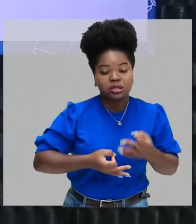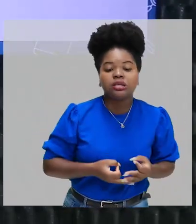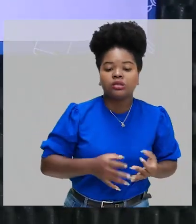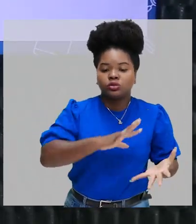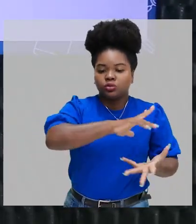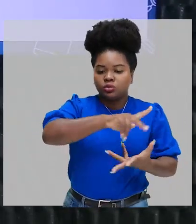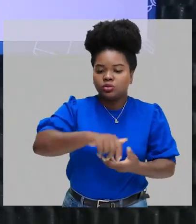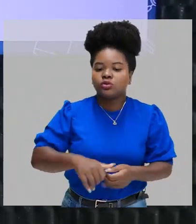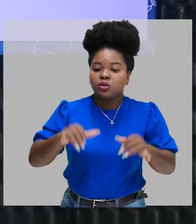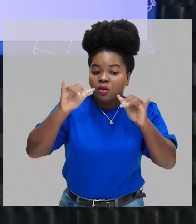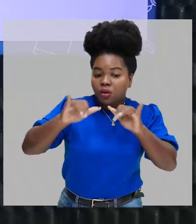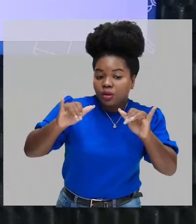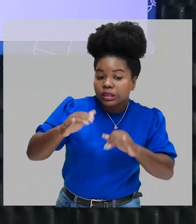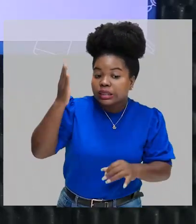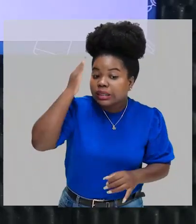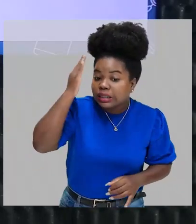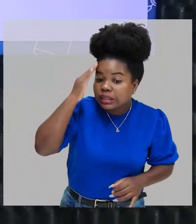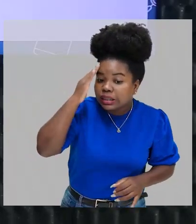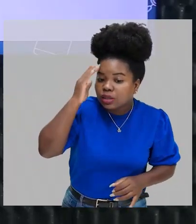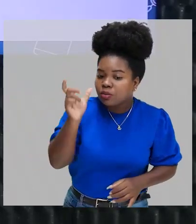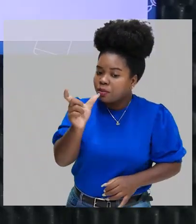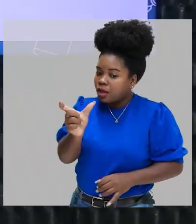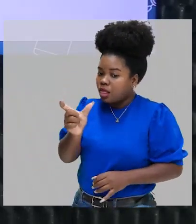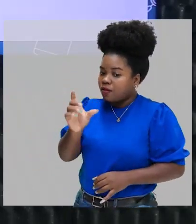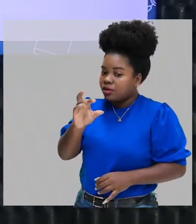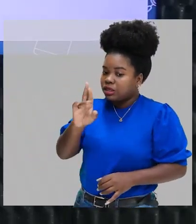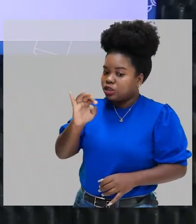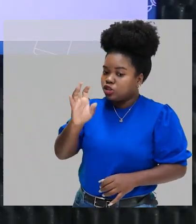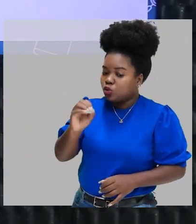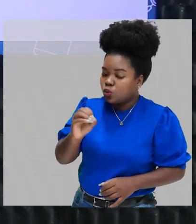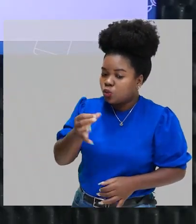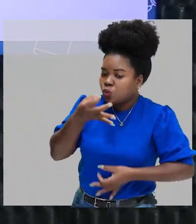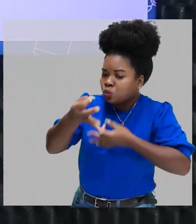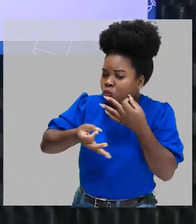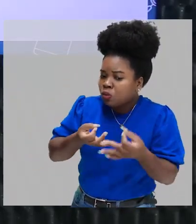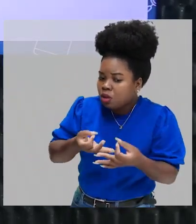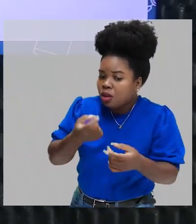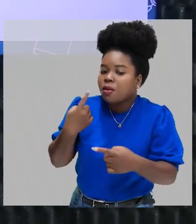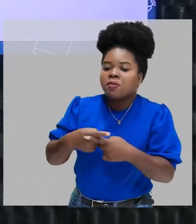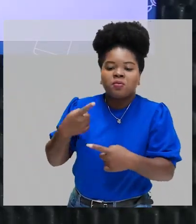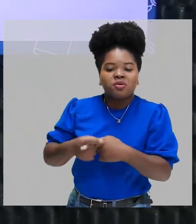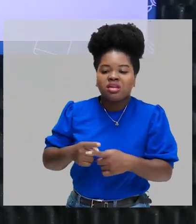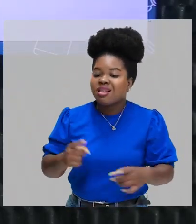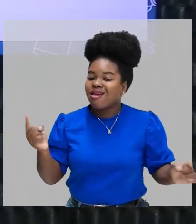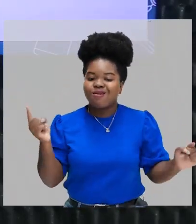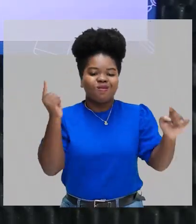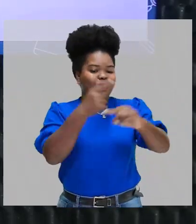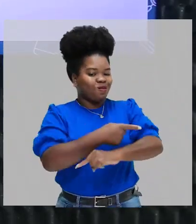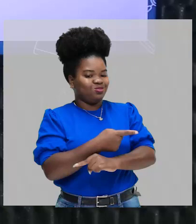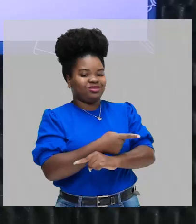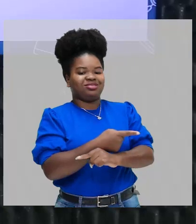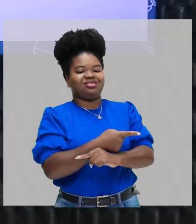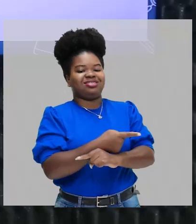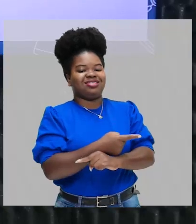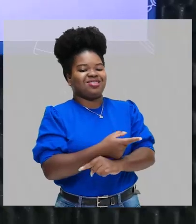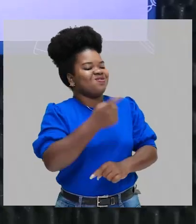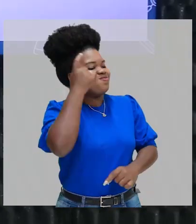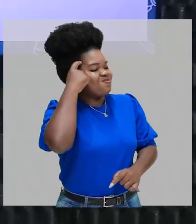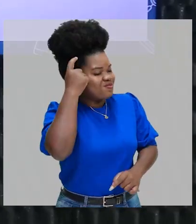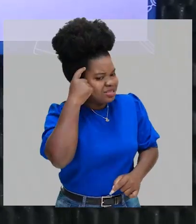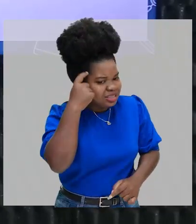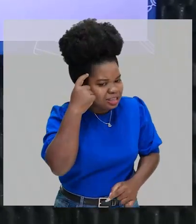globalização. Entendeu de onde vem esse crítico? Vem exatamente porque ele está criticando aquilo que era o